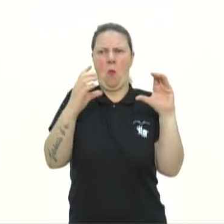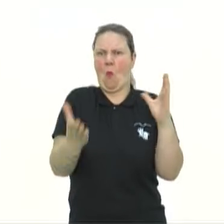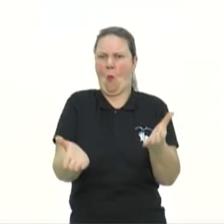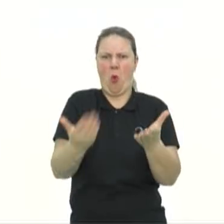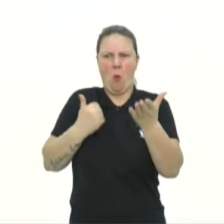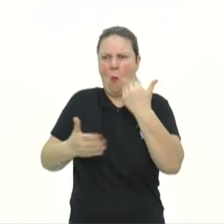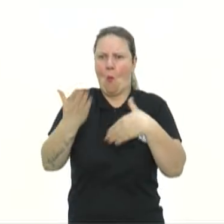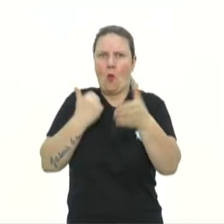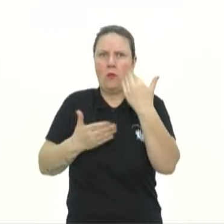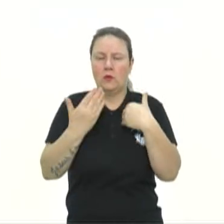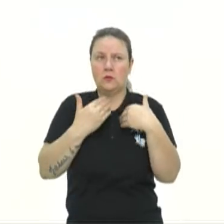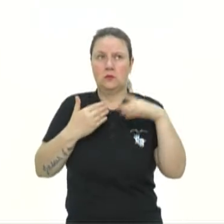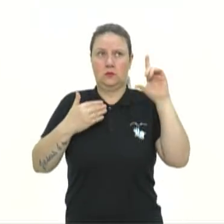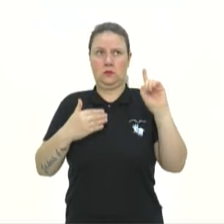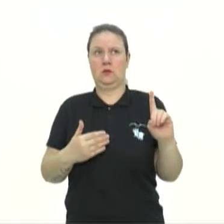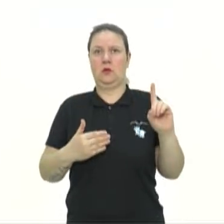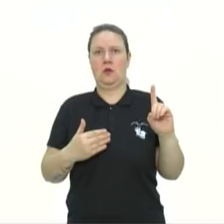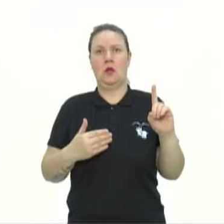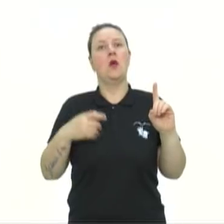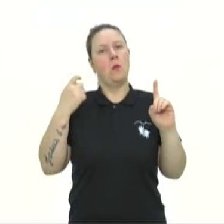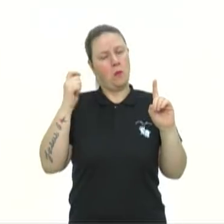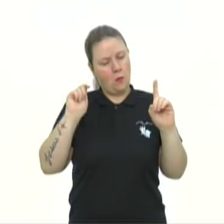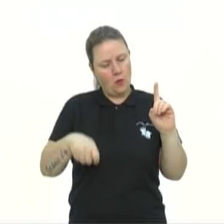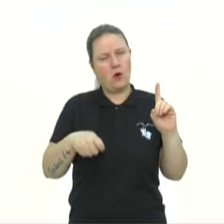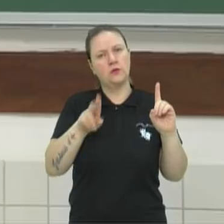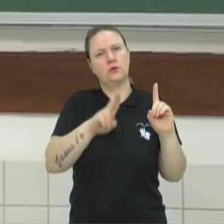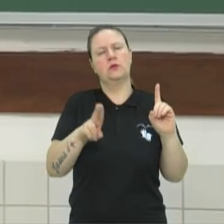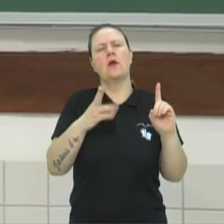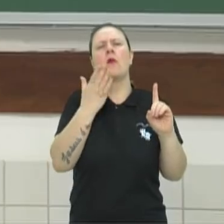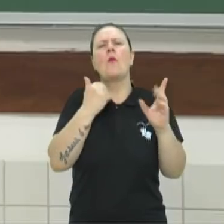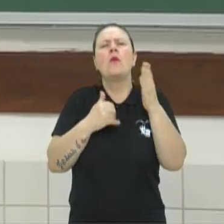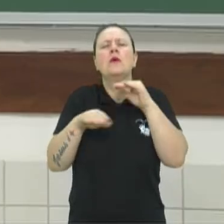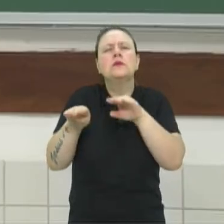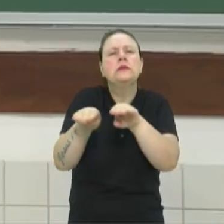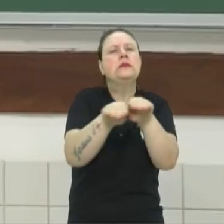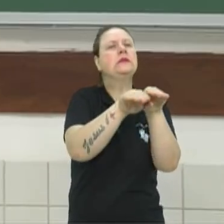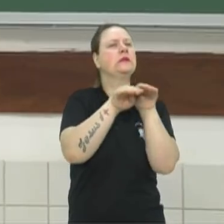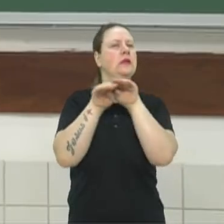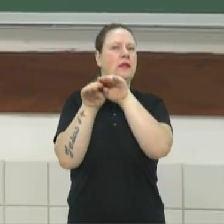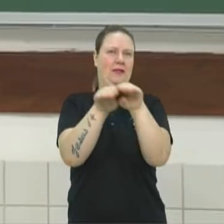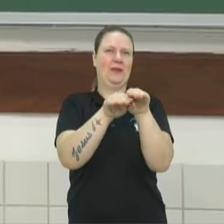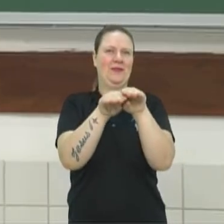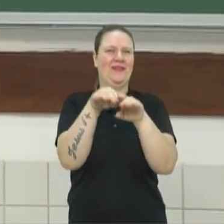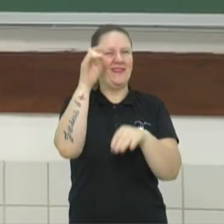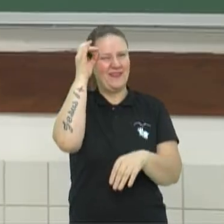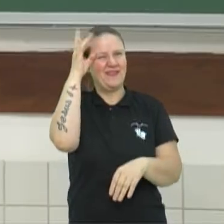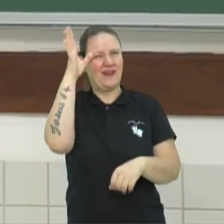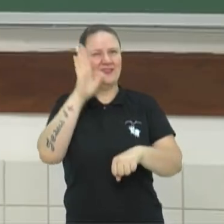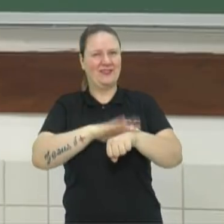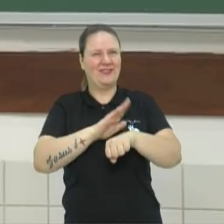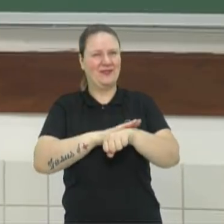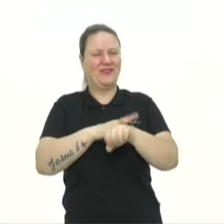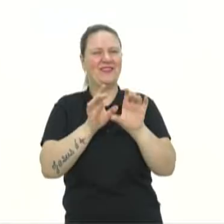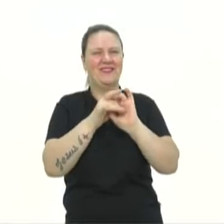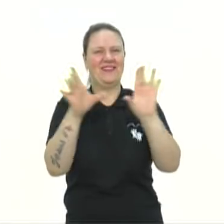Letra D, deve ser consumido com moderação. Esse aqui tá muito fácil e vou dar um tempinho para vocês e já